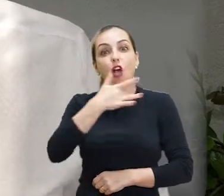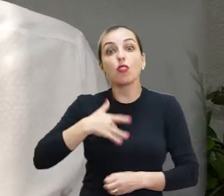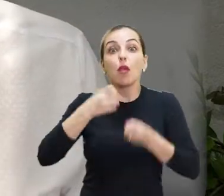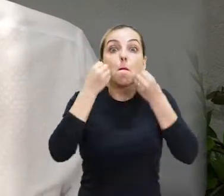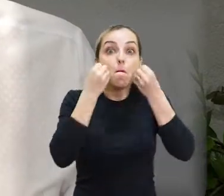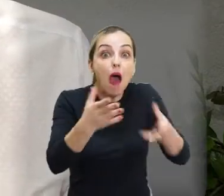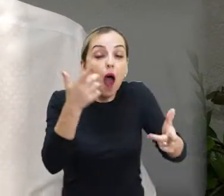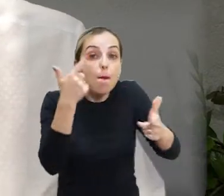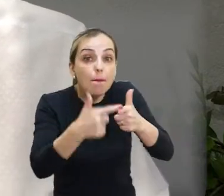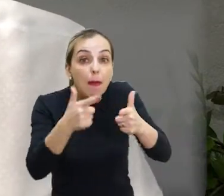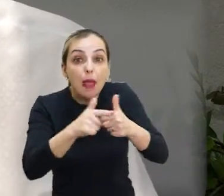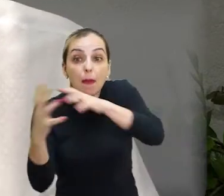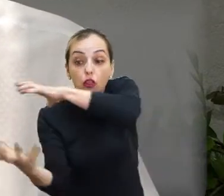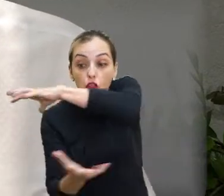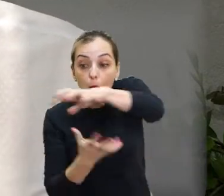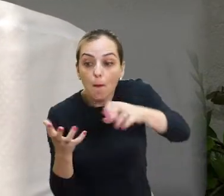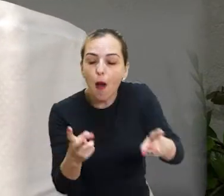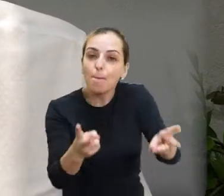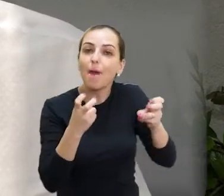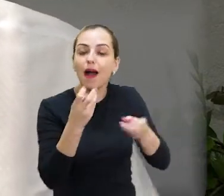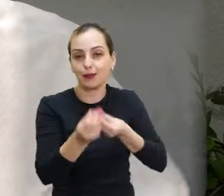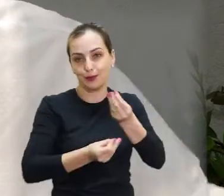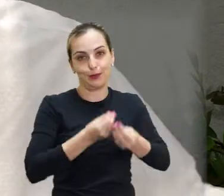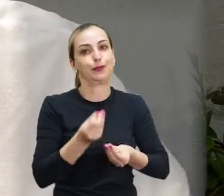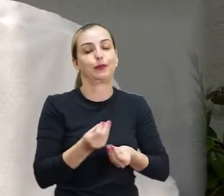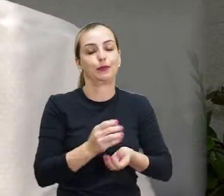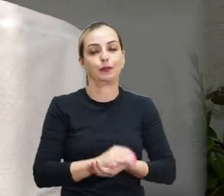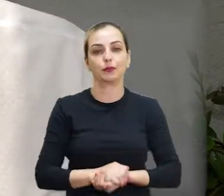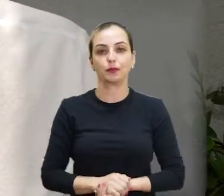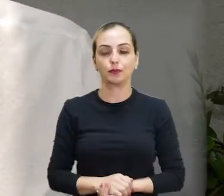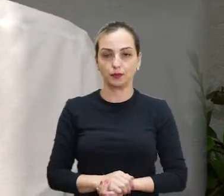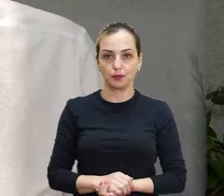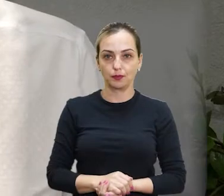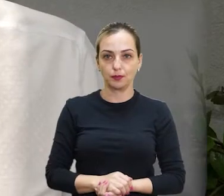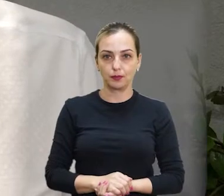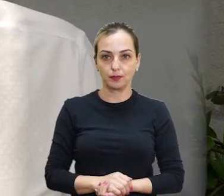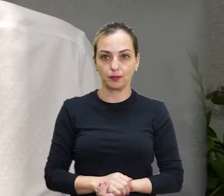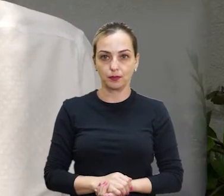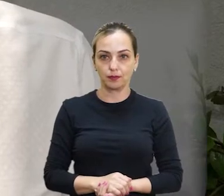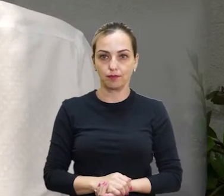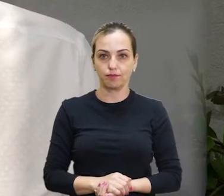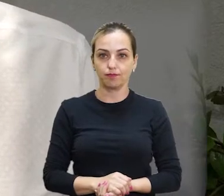hoje, vivo e em boas condições de saúde, acompanhando